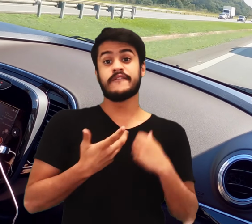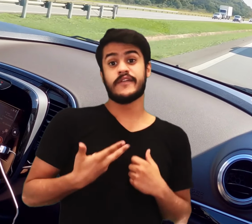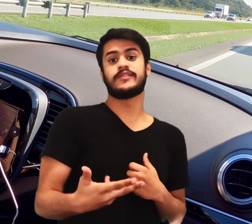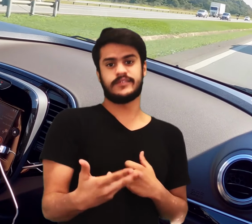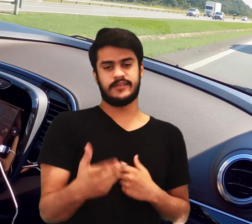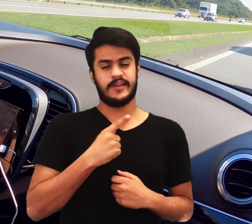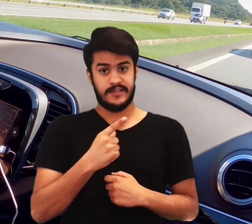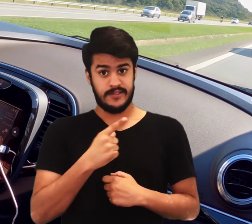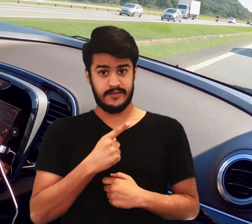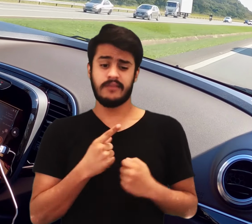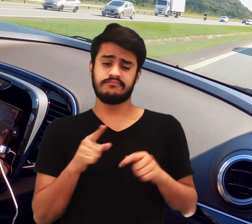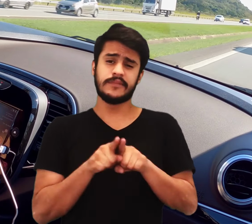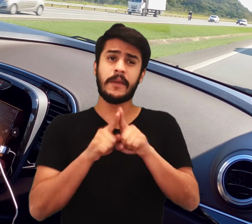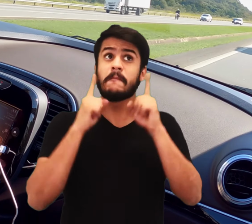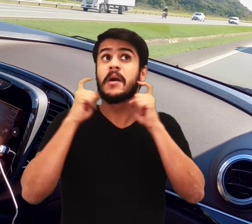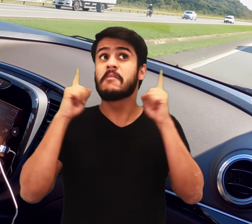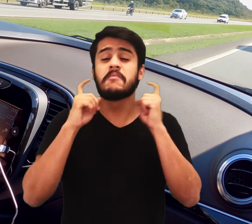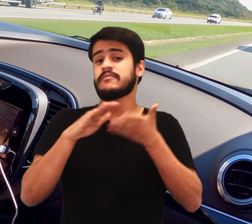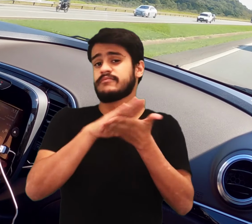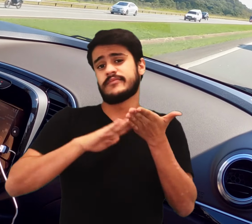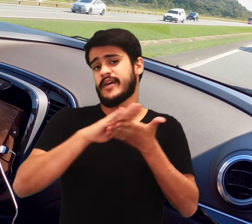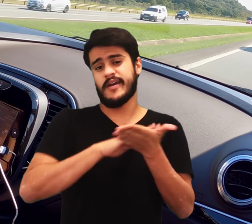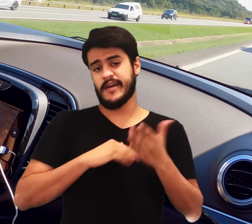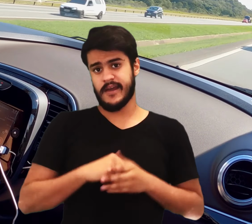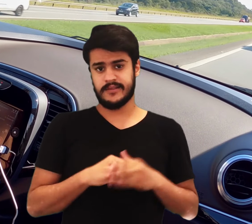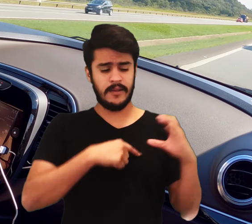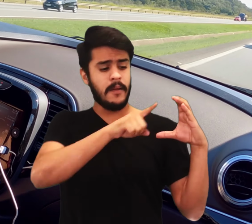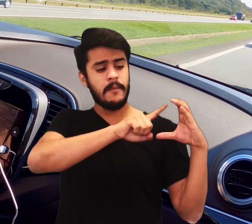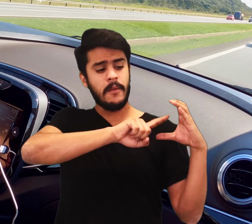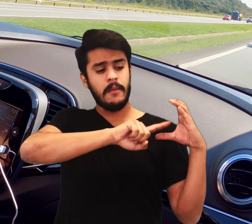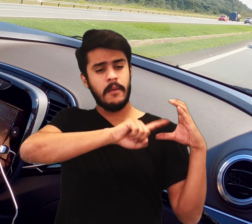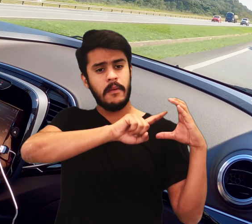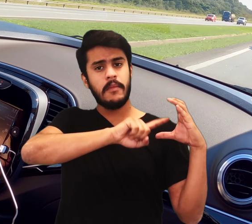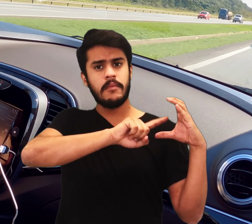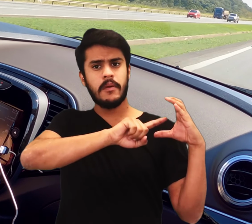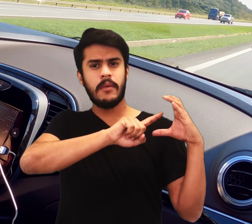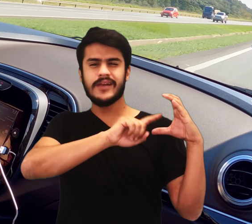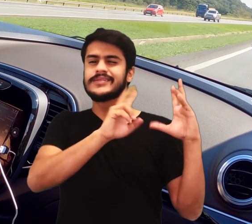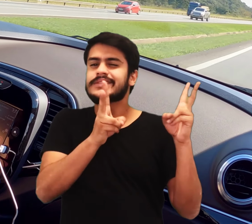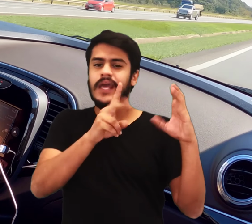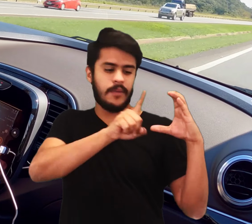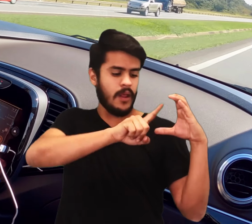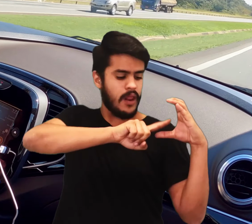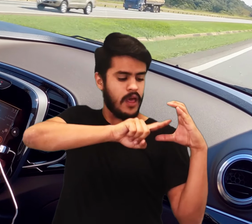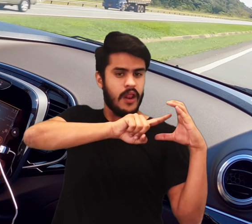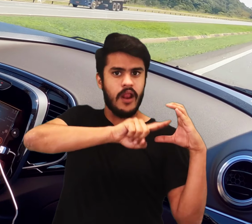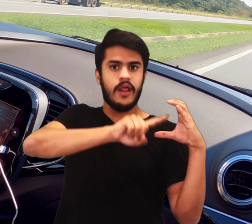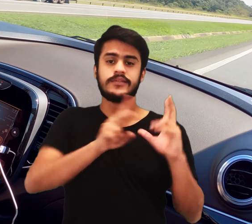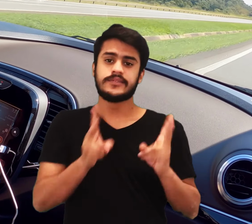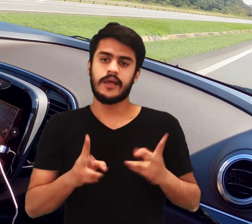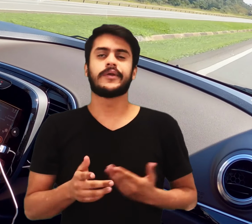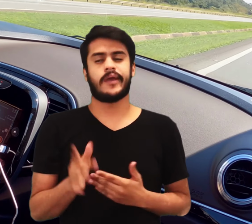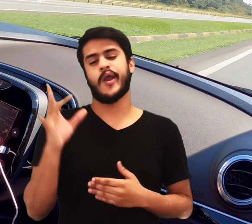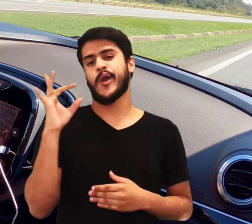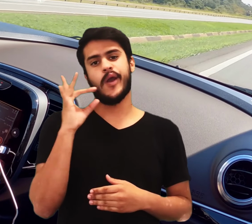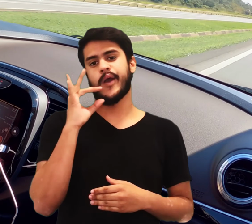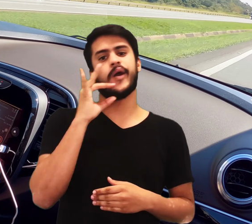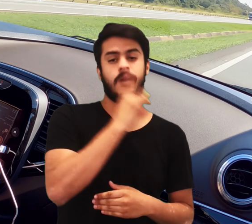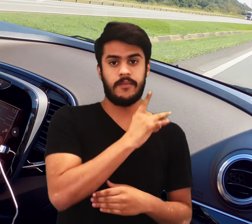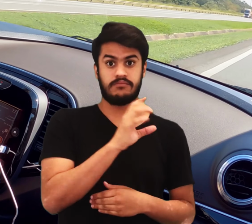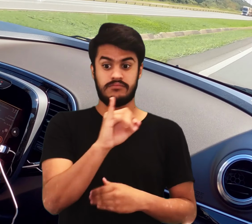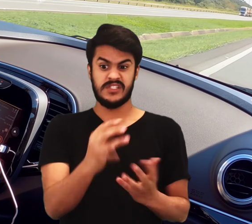velocidade de fluxo agora com esse torque com conforto acústico muito maior, né? O contagiro está sempre trabalhando ali na porção inferior da escala e